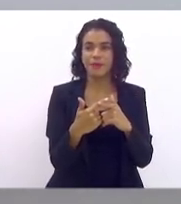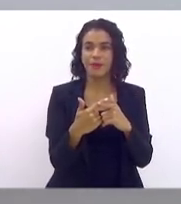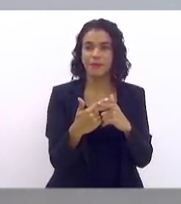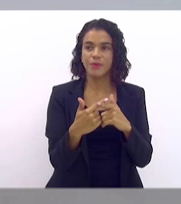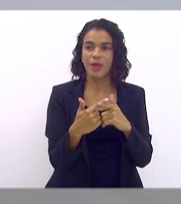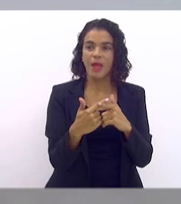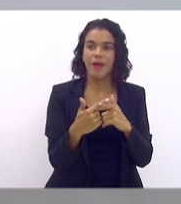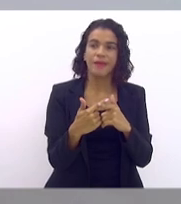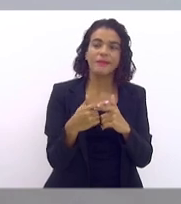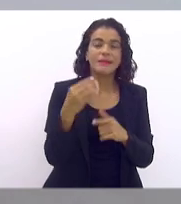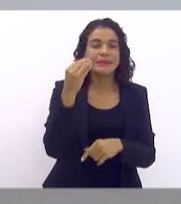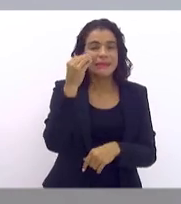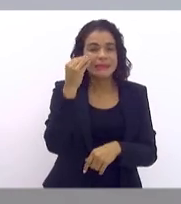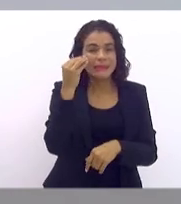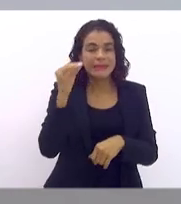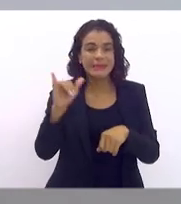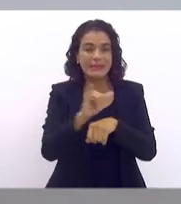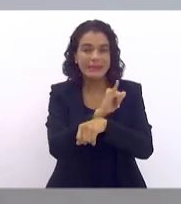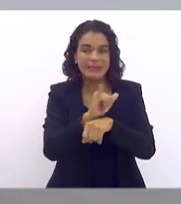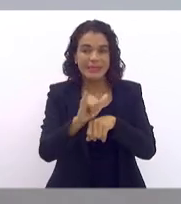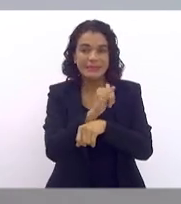tenta-se outras formas de resolver.